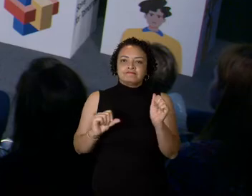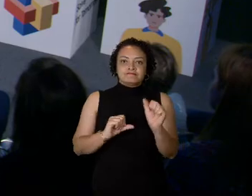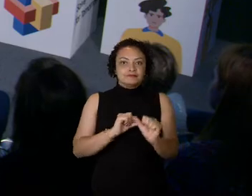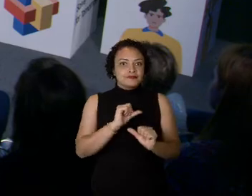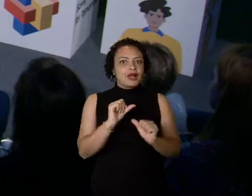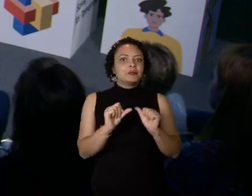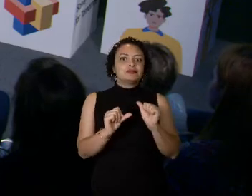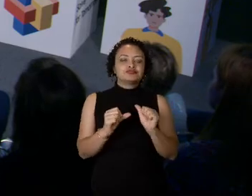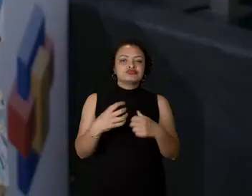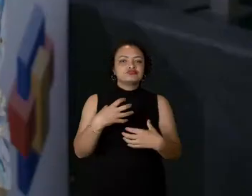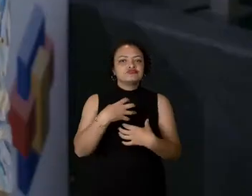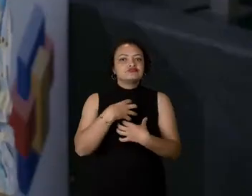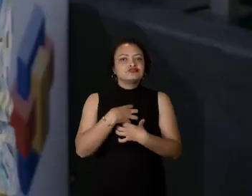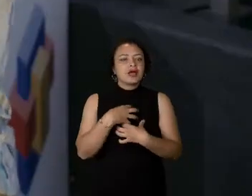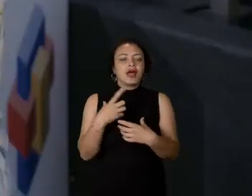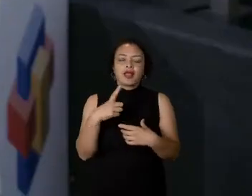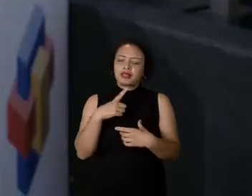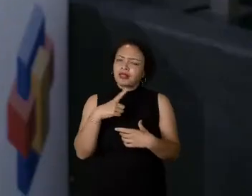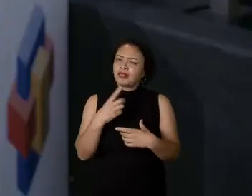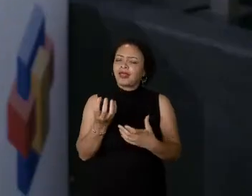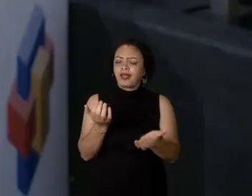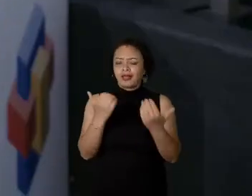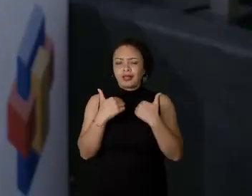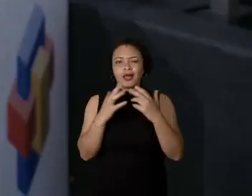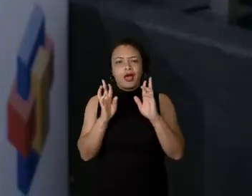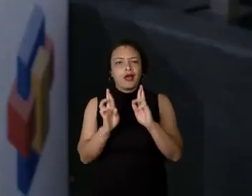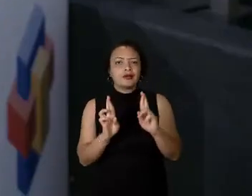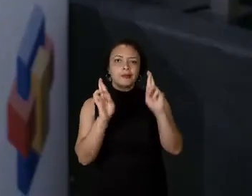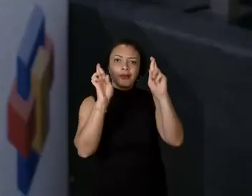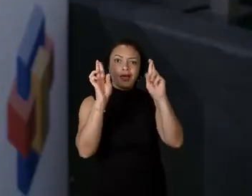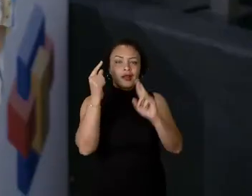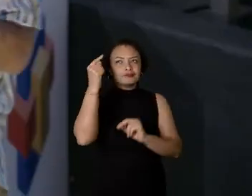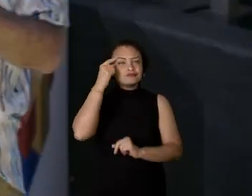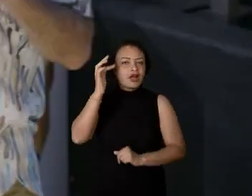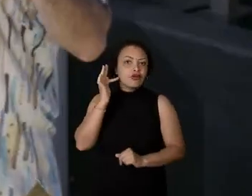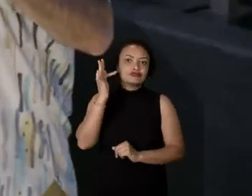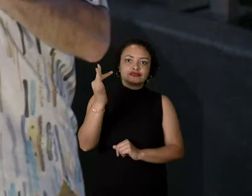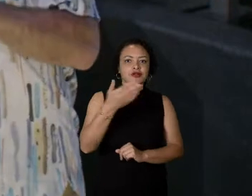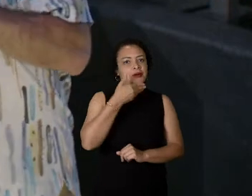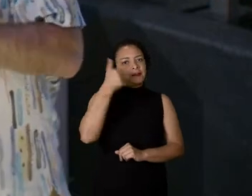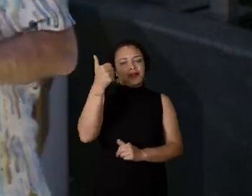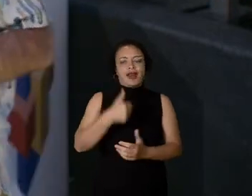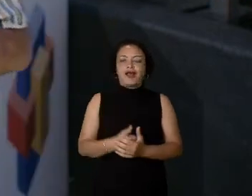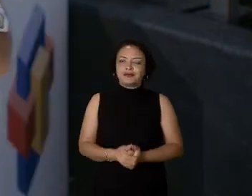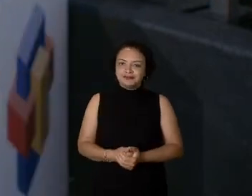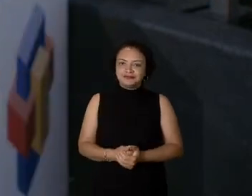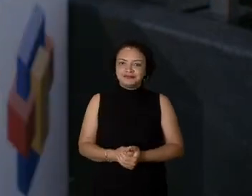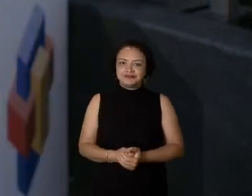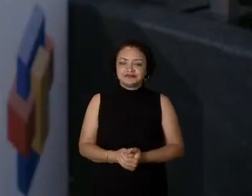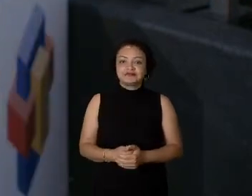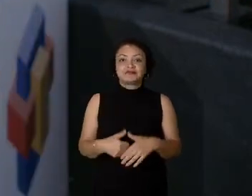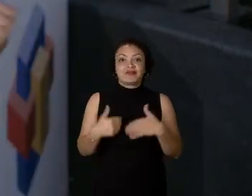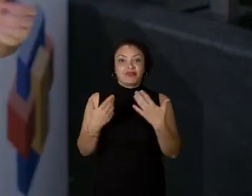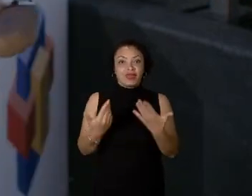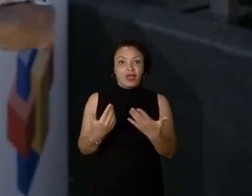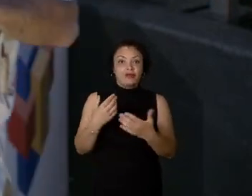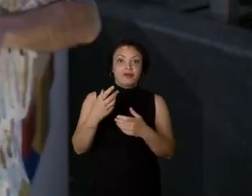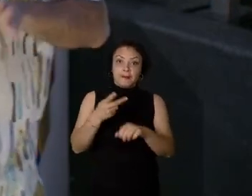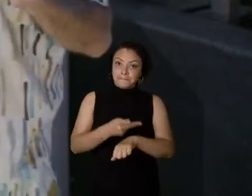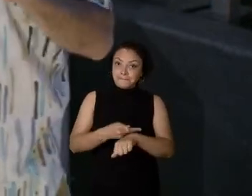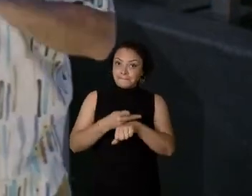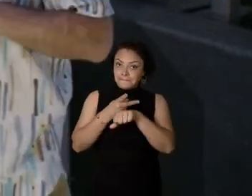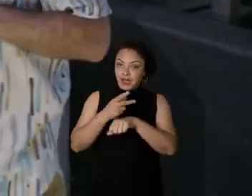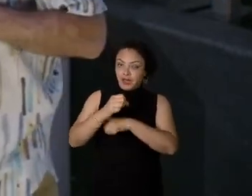onde a gente tem mais esperança, um local onde a gente vê futuro. O Soul for Tomorrow 2022